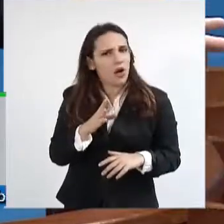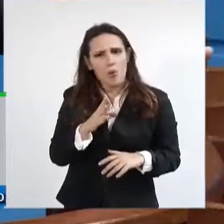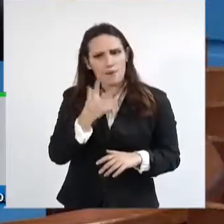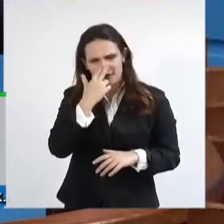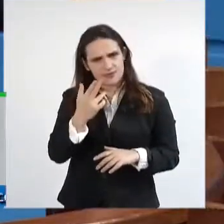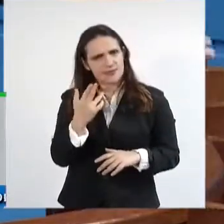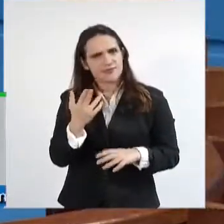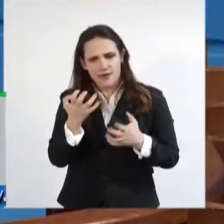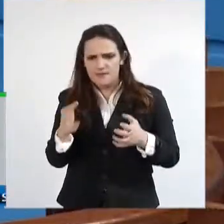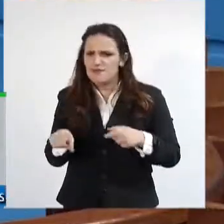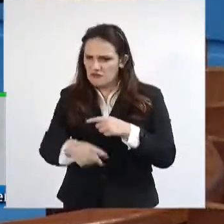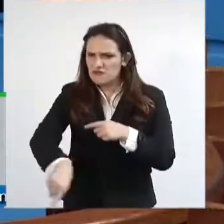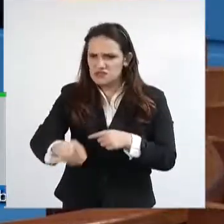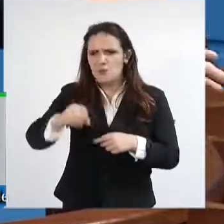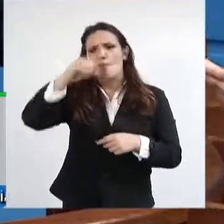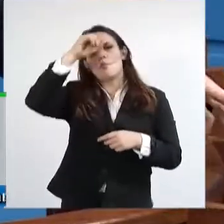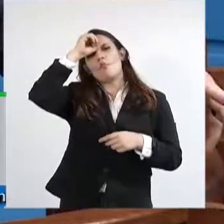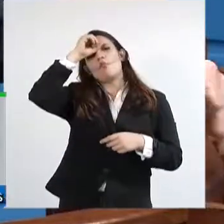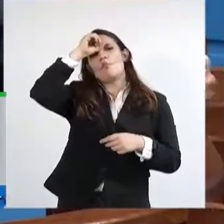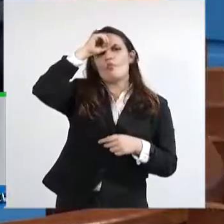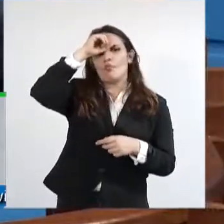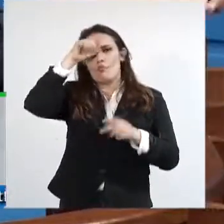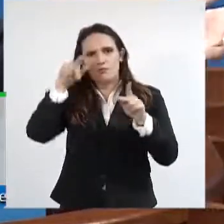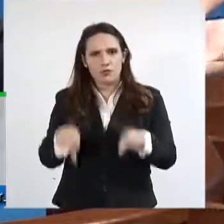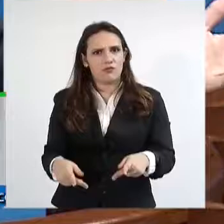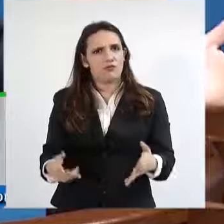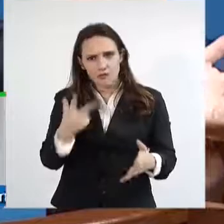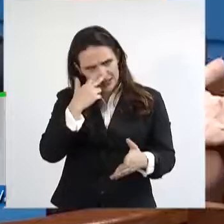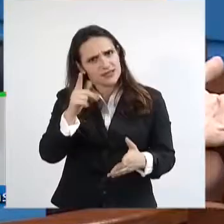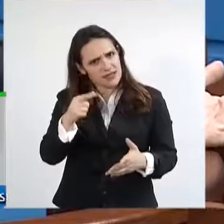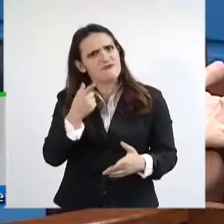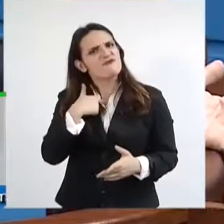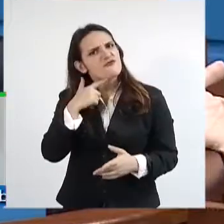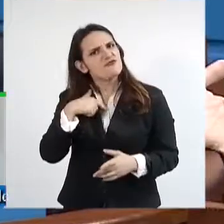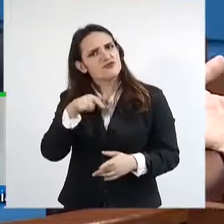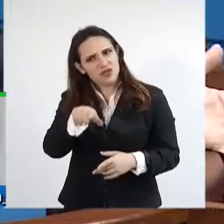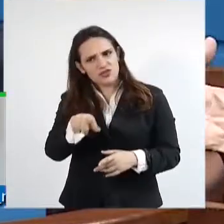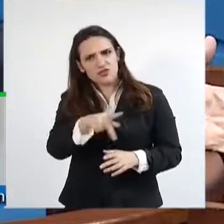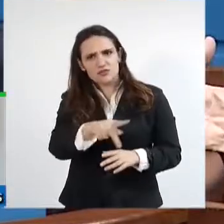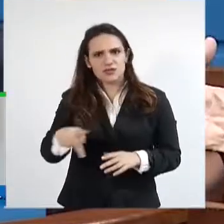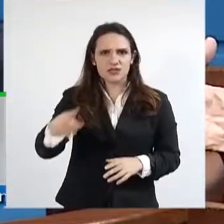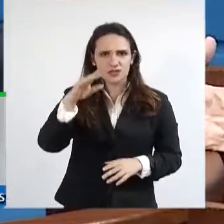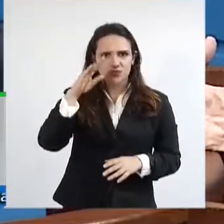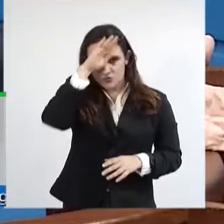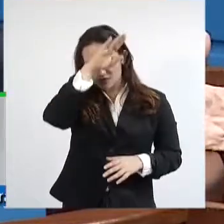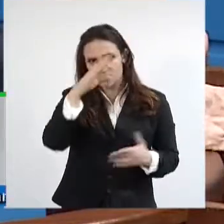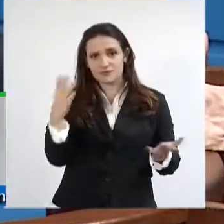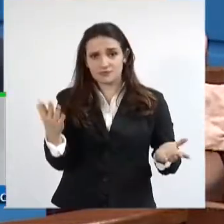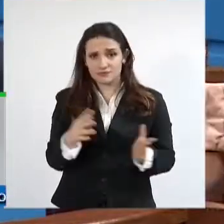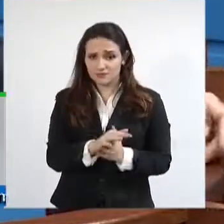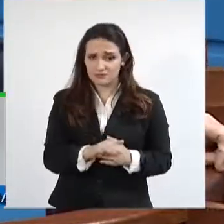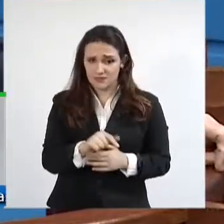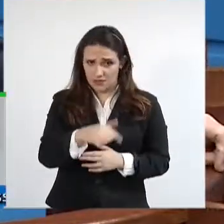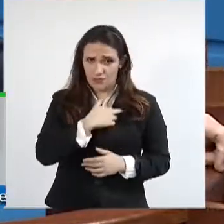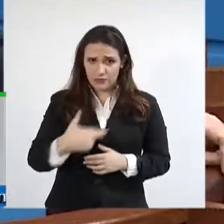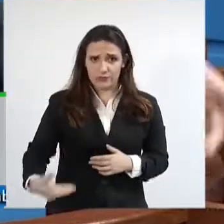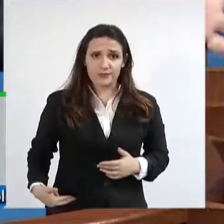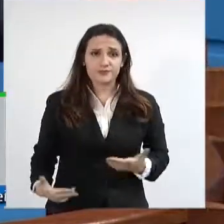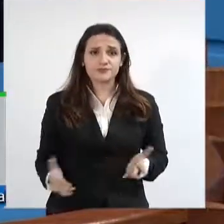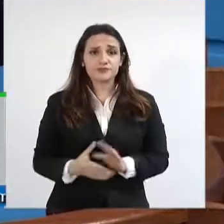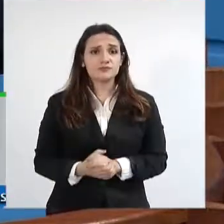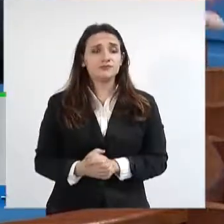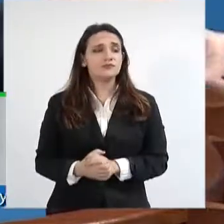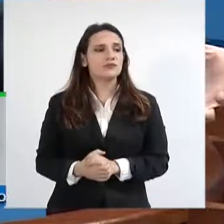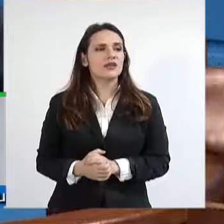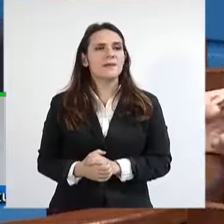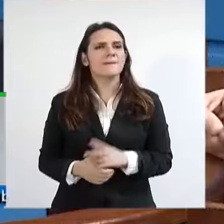idiota mesmo, o povo tem que ficar burro. Então parece que esse é o pensamento do presidente da República hoje, não é? Então a